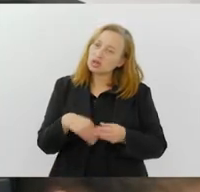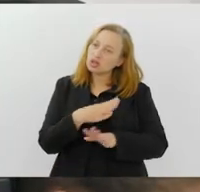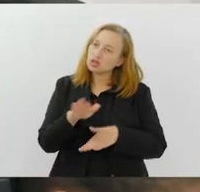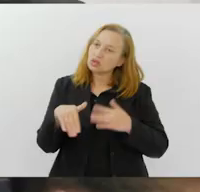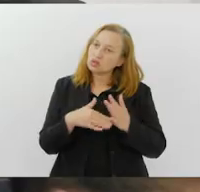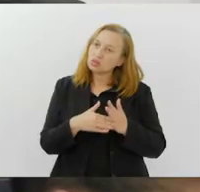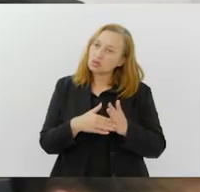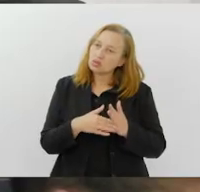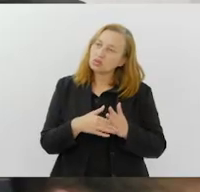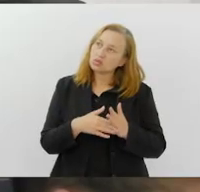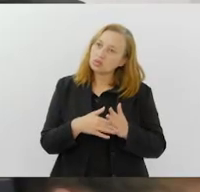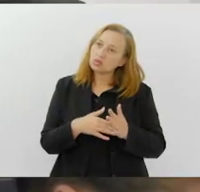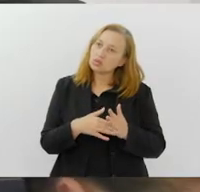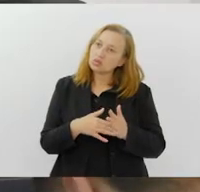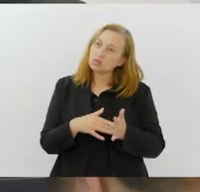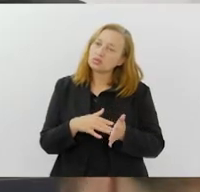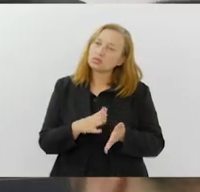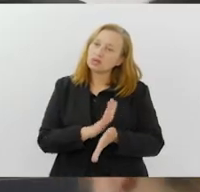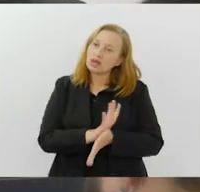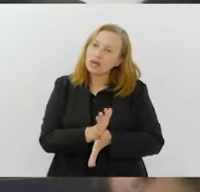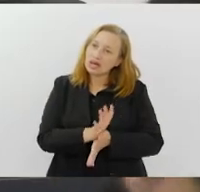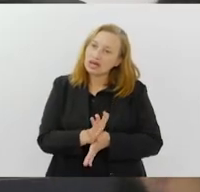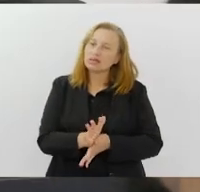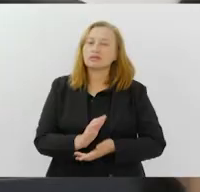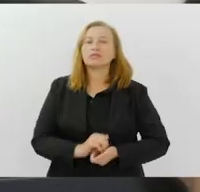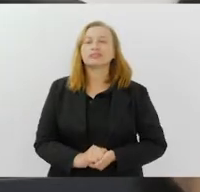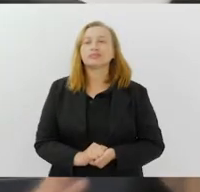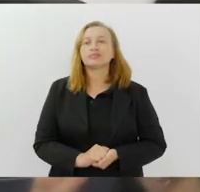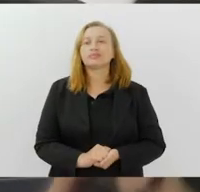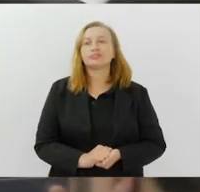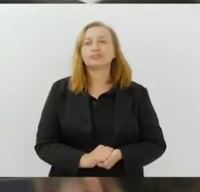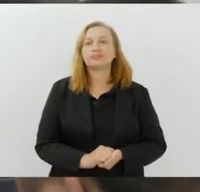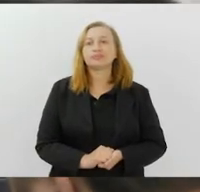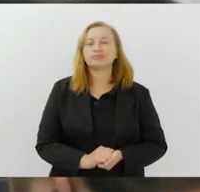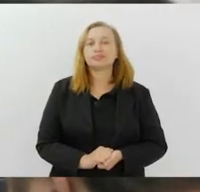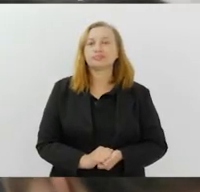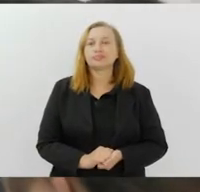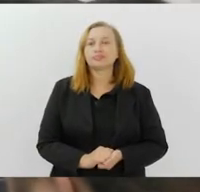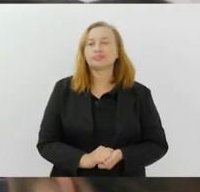suas estenas de muito racista de muito